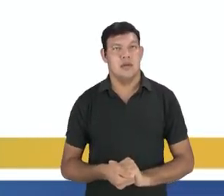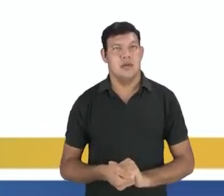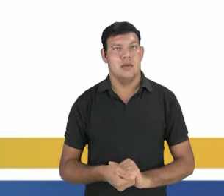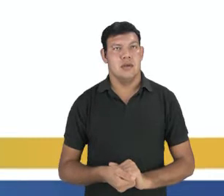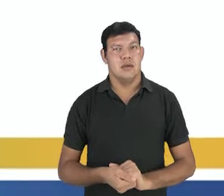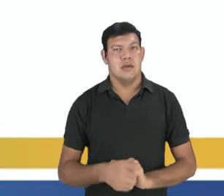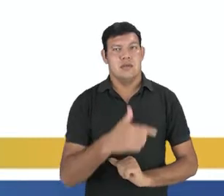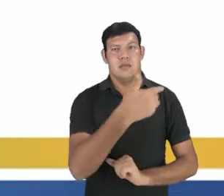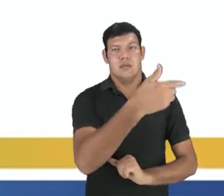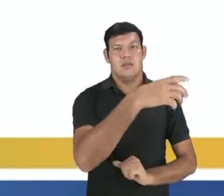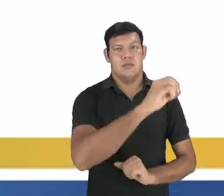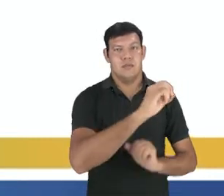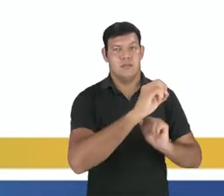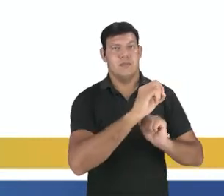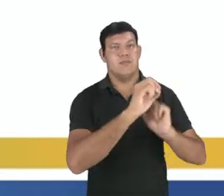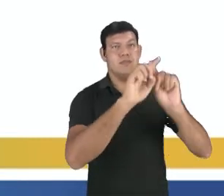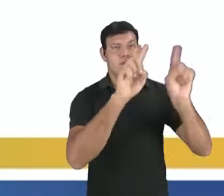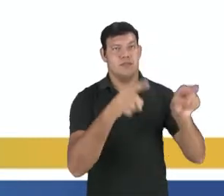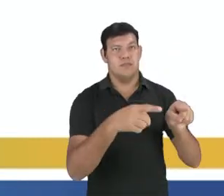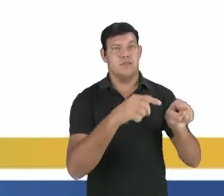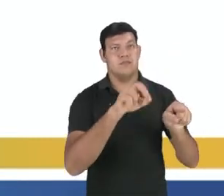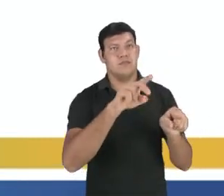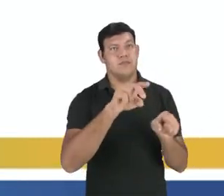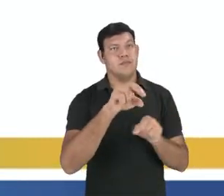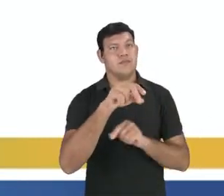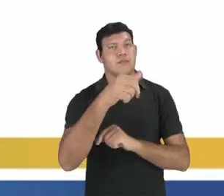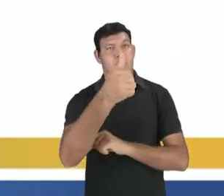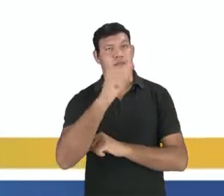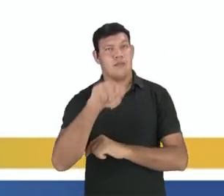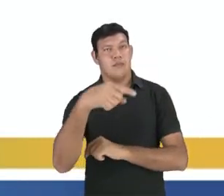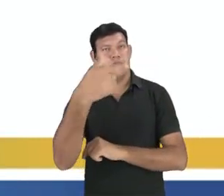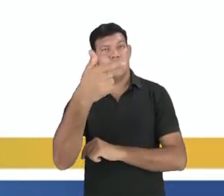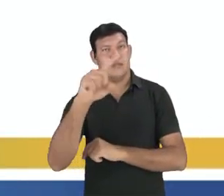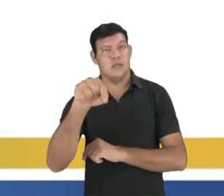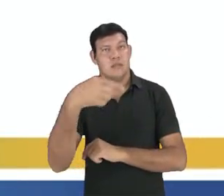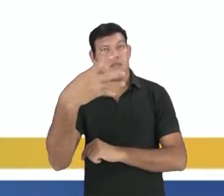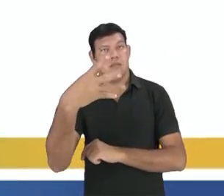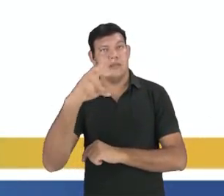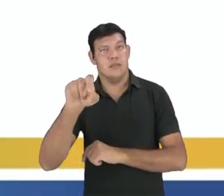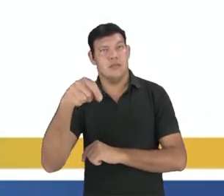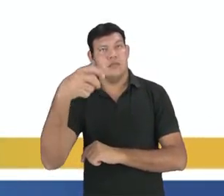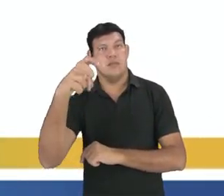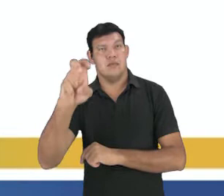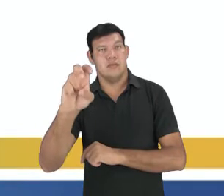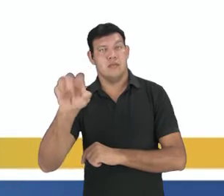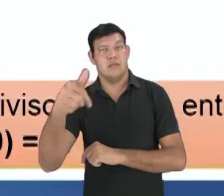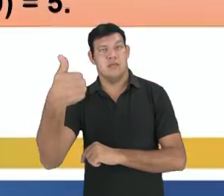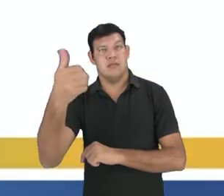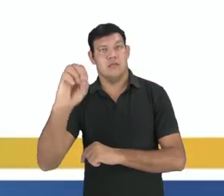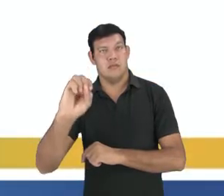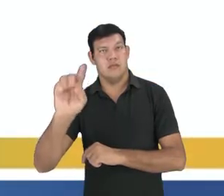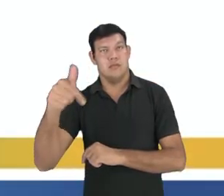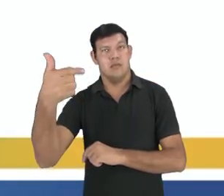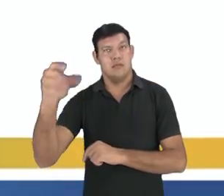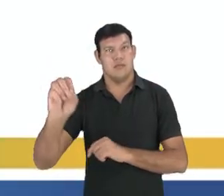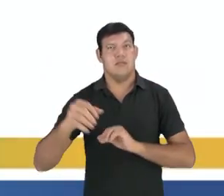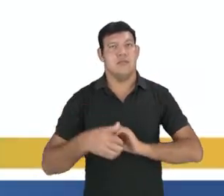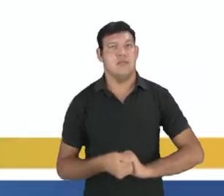Divisores de 20, um Dzinho indicando divisores, 1, 2, 4, 5, 10 e 20,